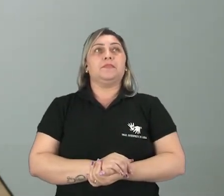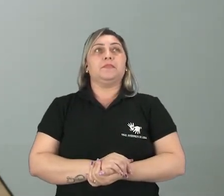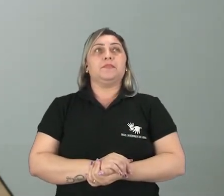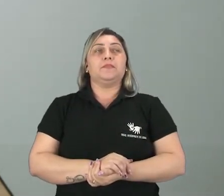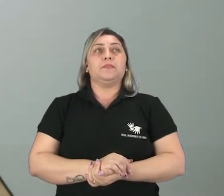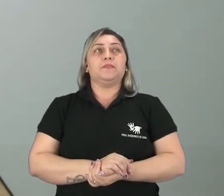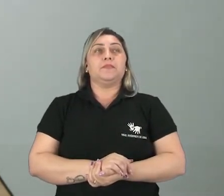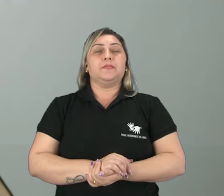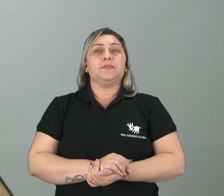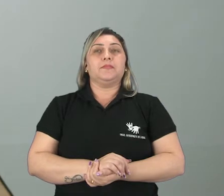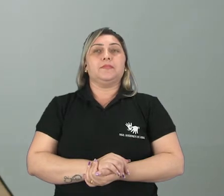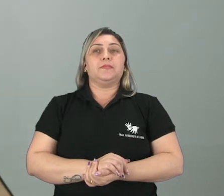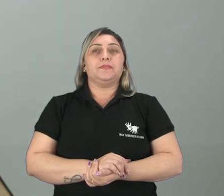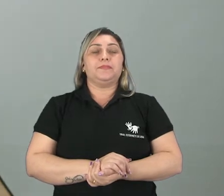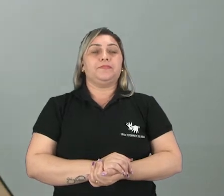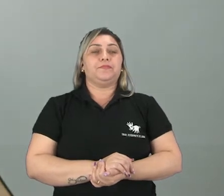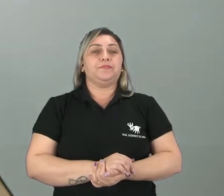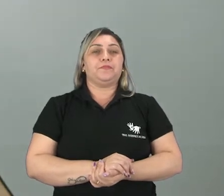vem para cá